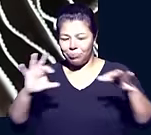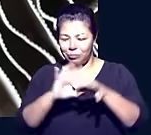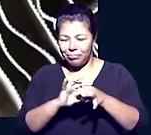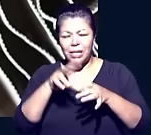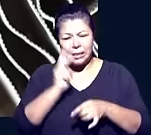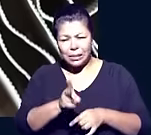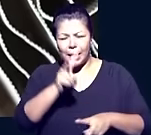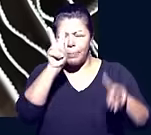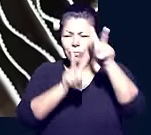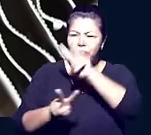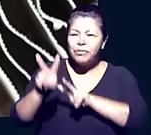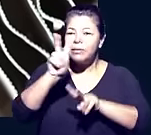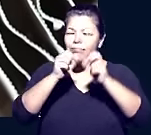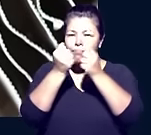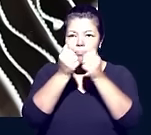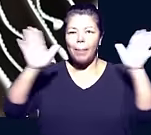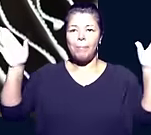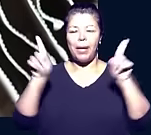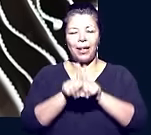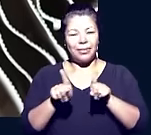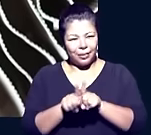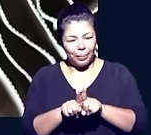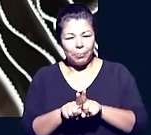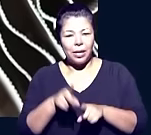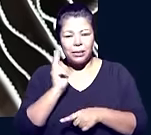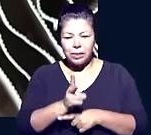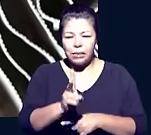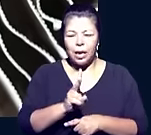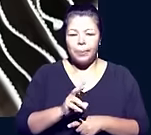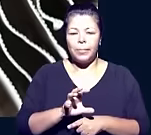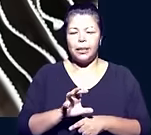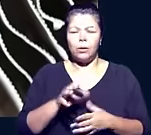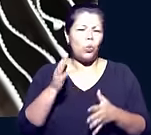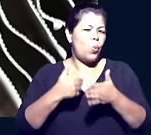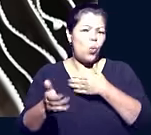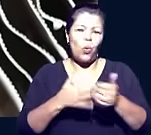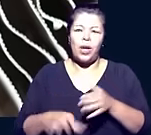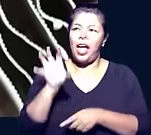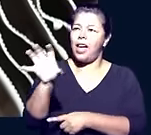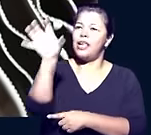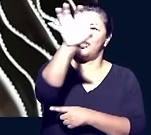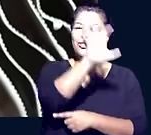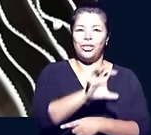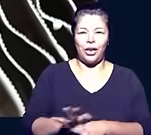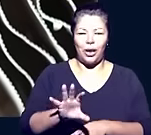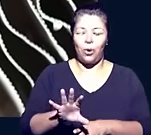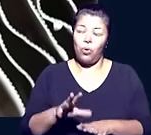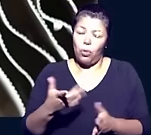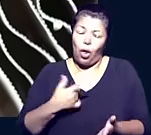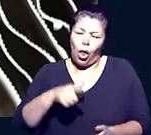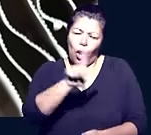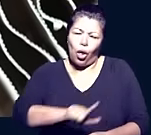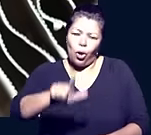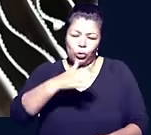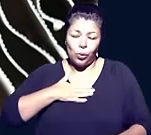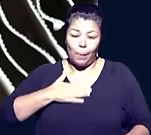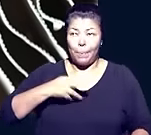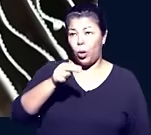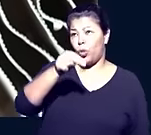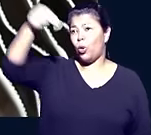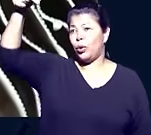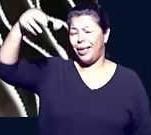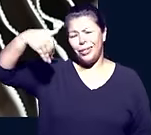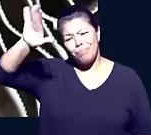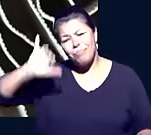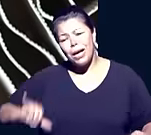independente das setoriza de região Sudeste região sul centro-oeste Lógico meu Nordeste é mais sofrido mas até assim